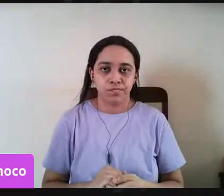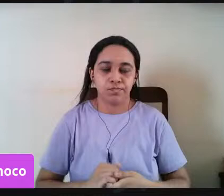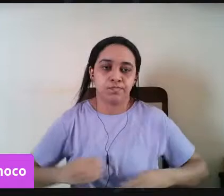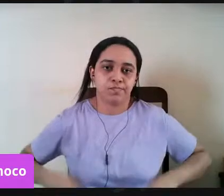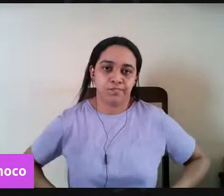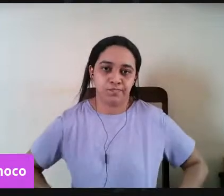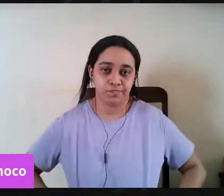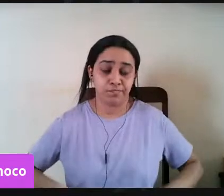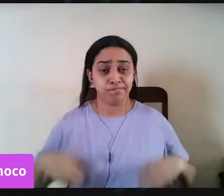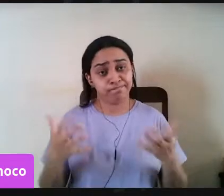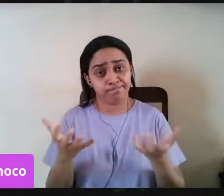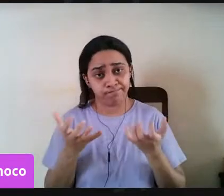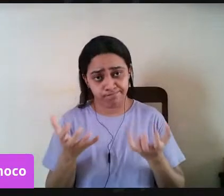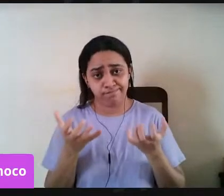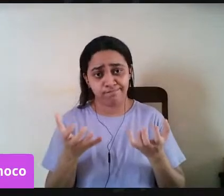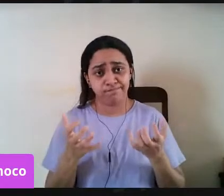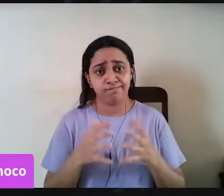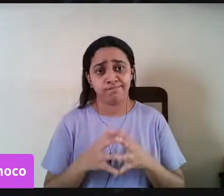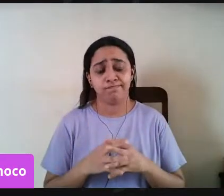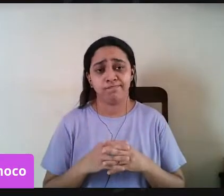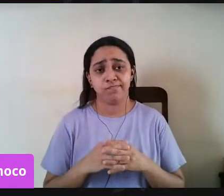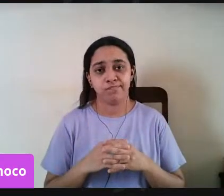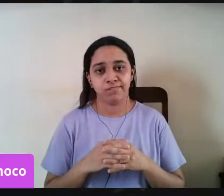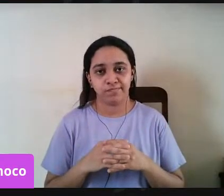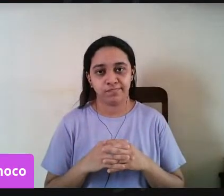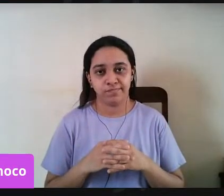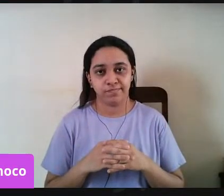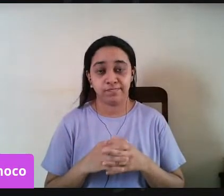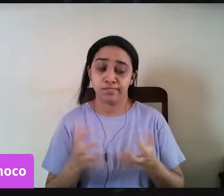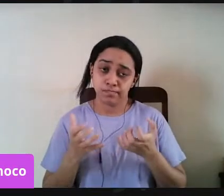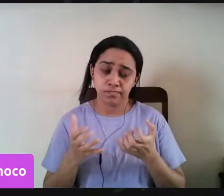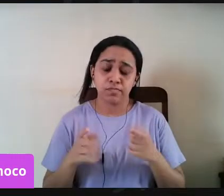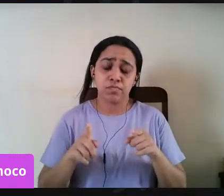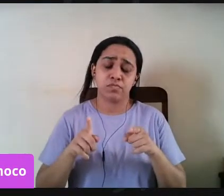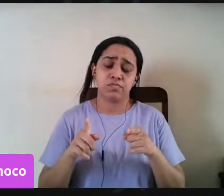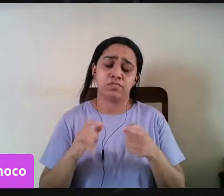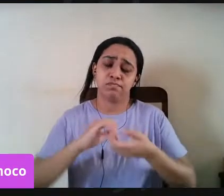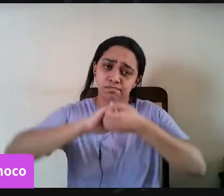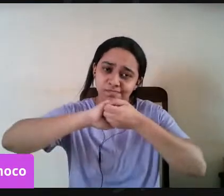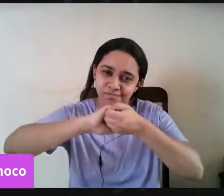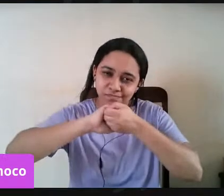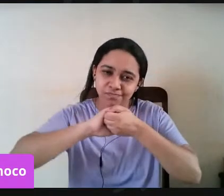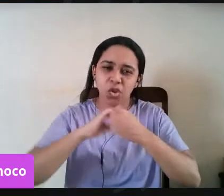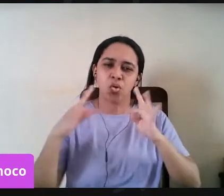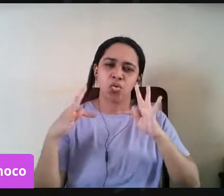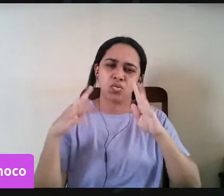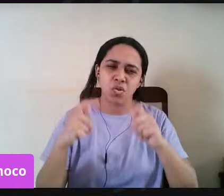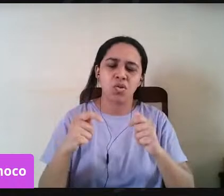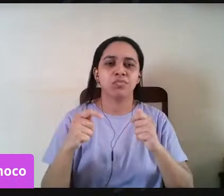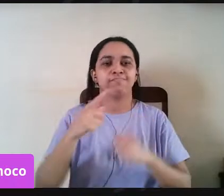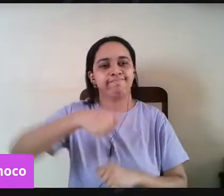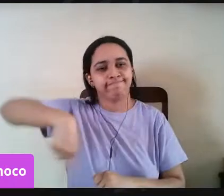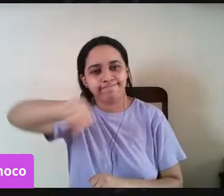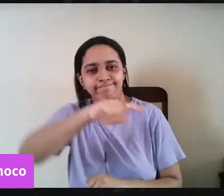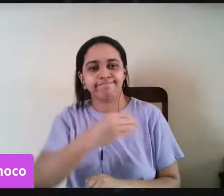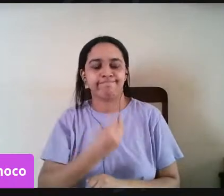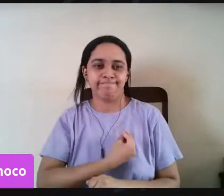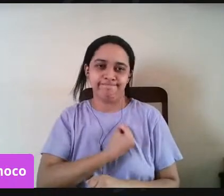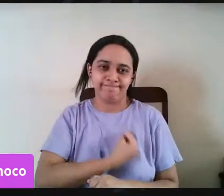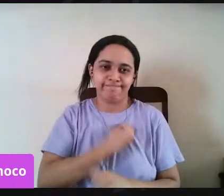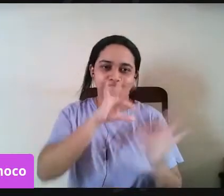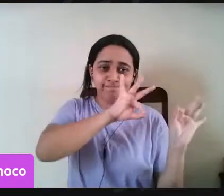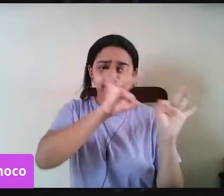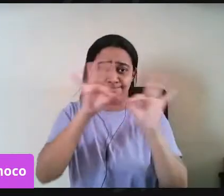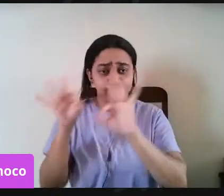Eu gostaria de, além de cumprimentar a todos os presentes, a